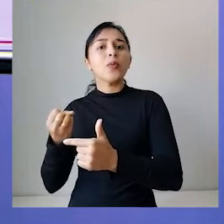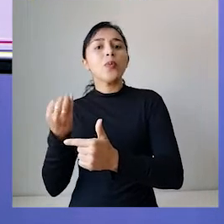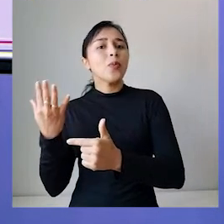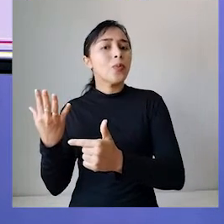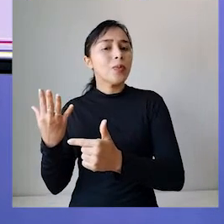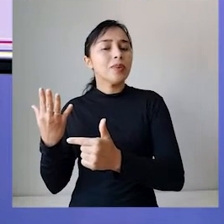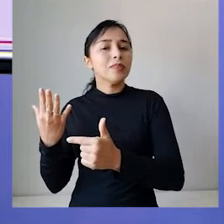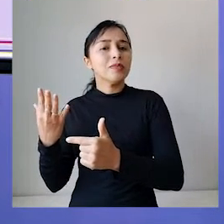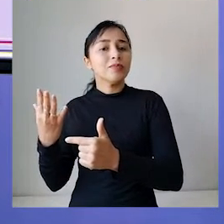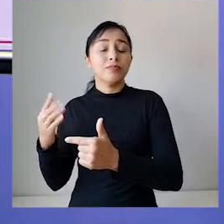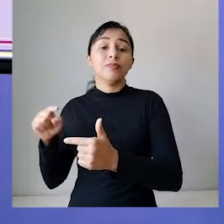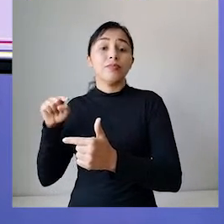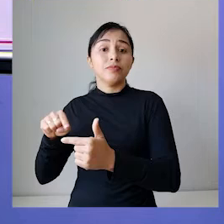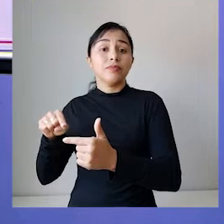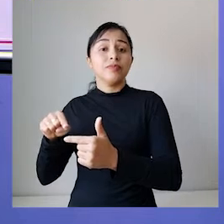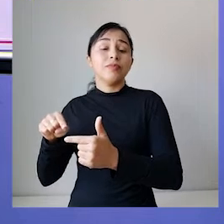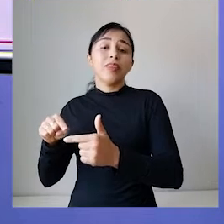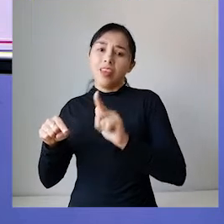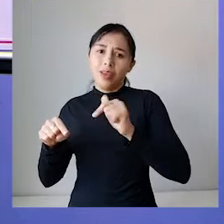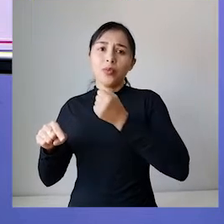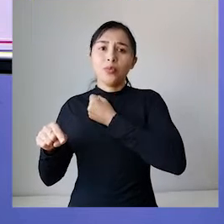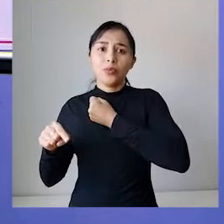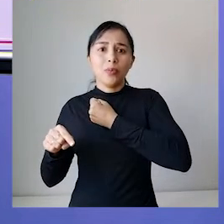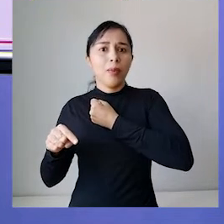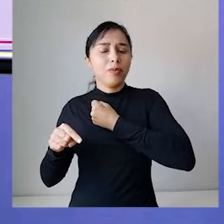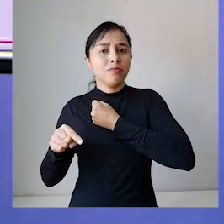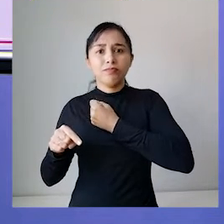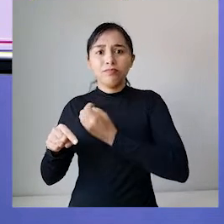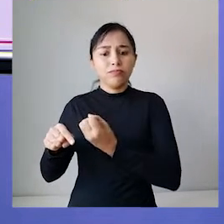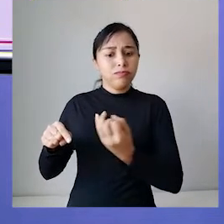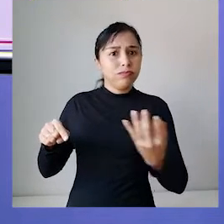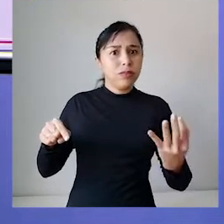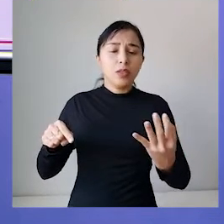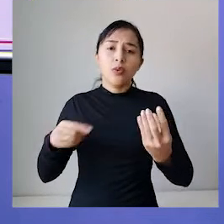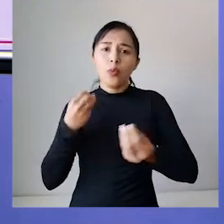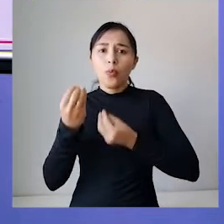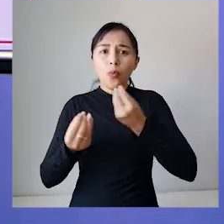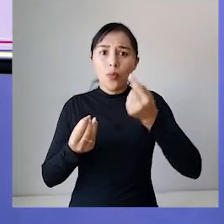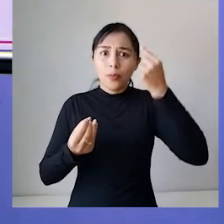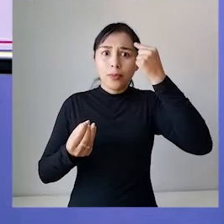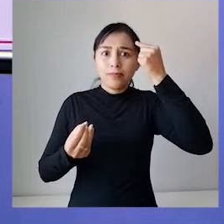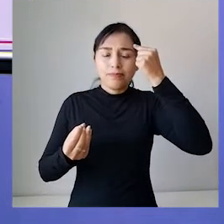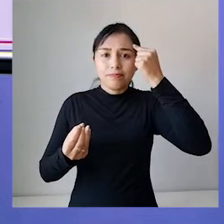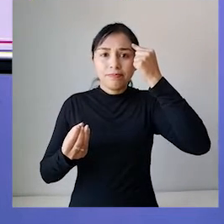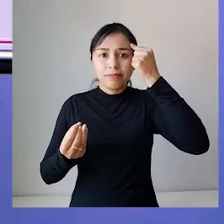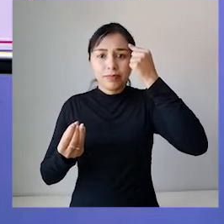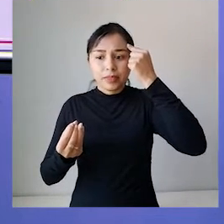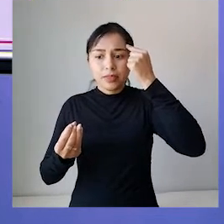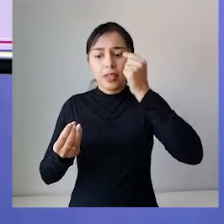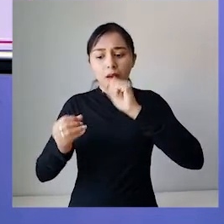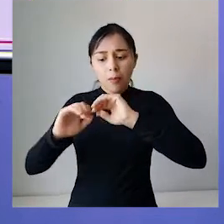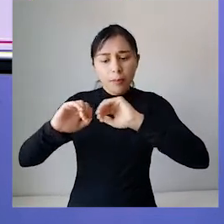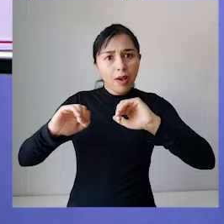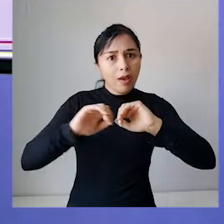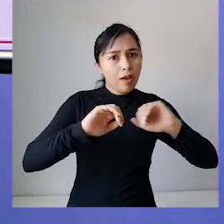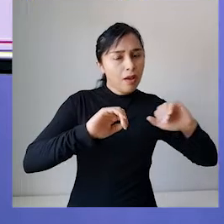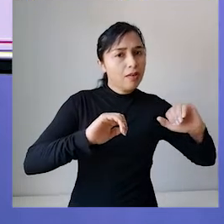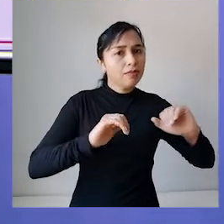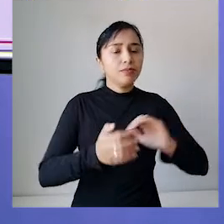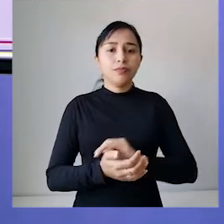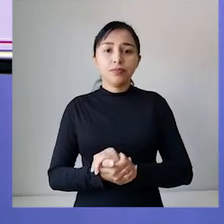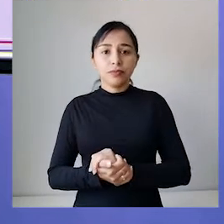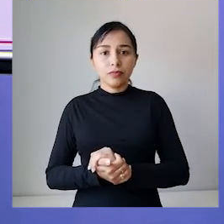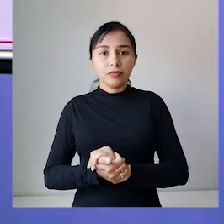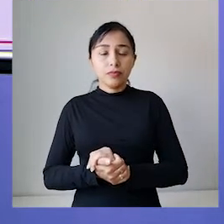quanto? Professor, agora aqui nós temos um número bem grande. Como é que eu posso pensar a distribuição desse algarismo